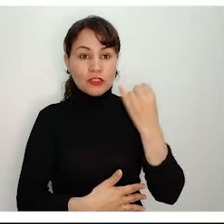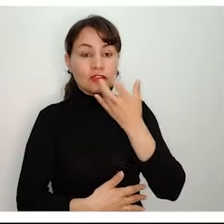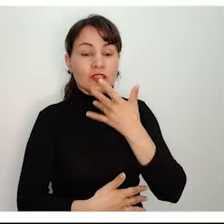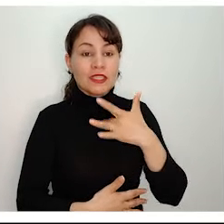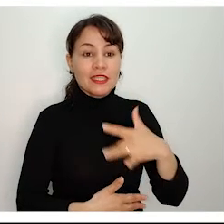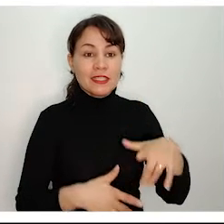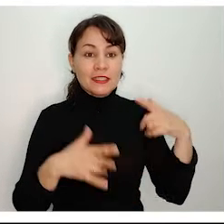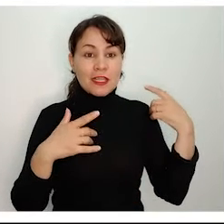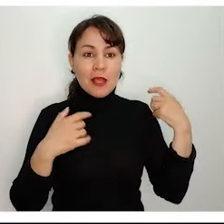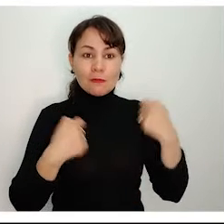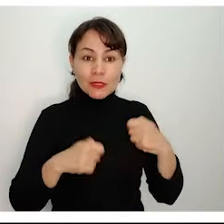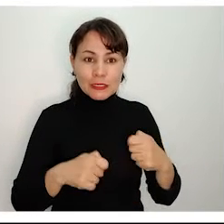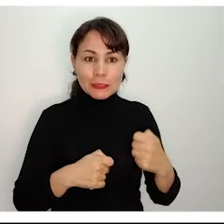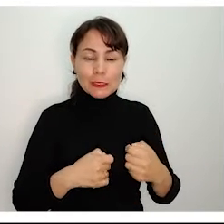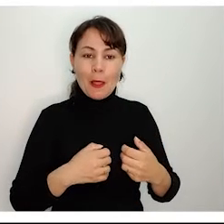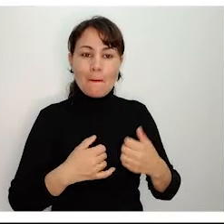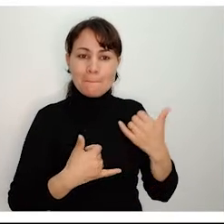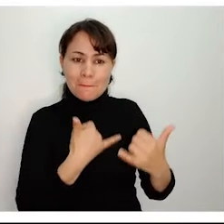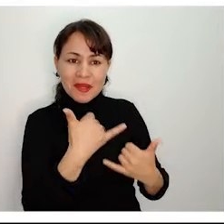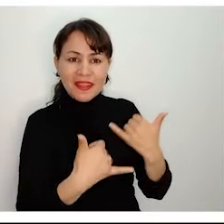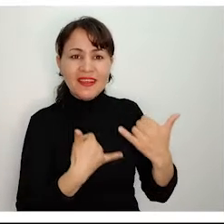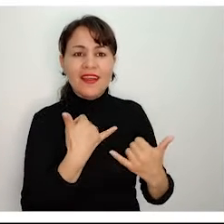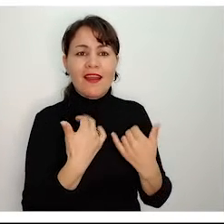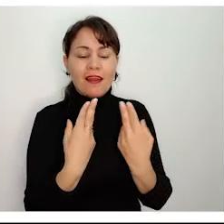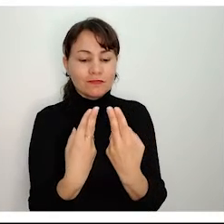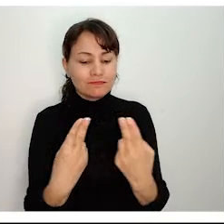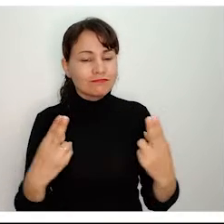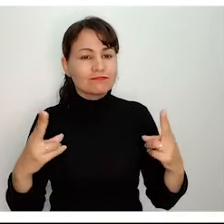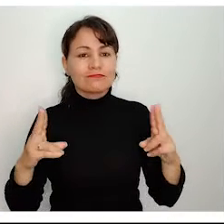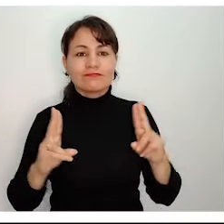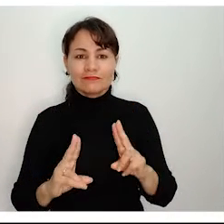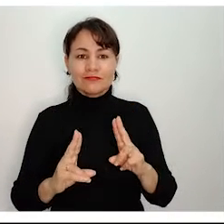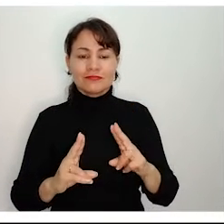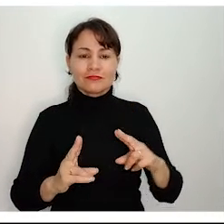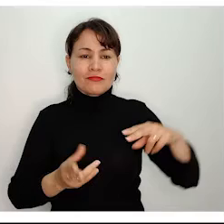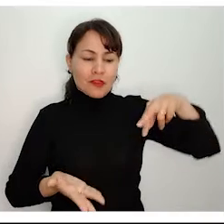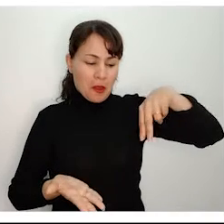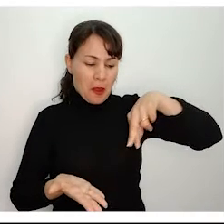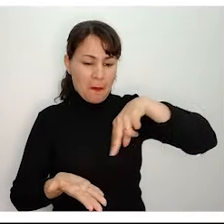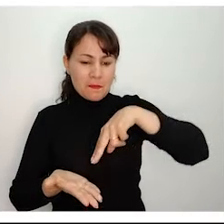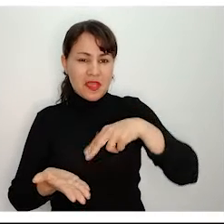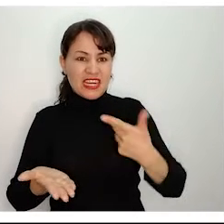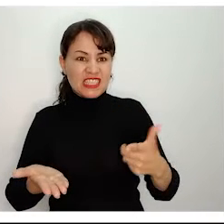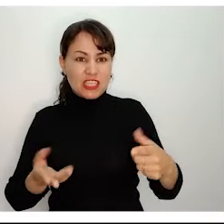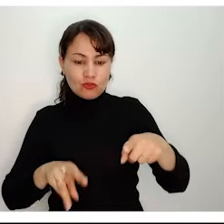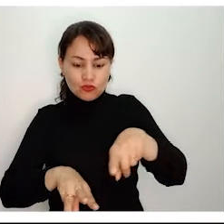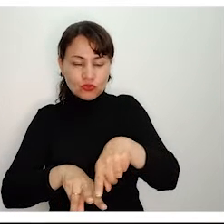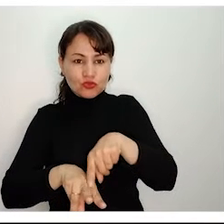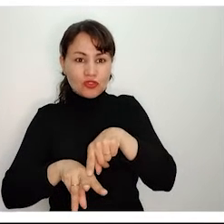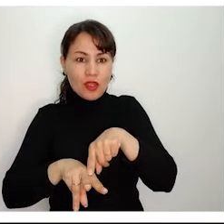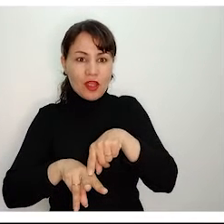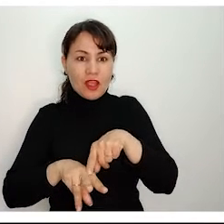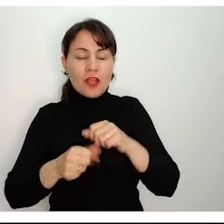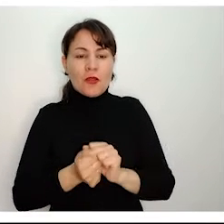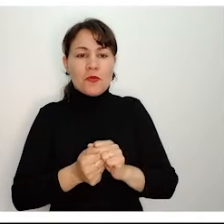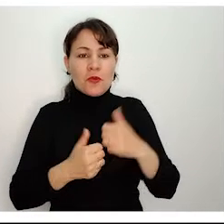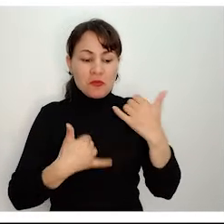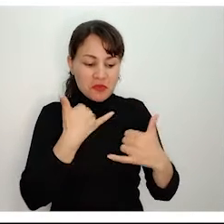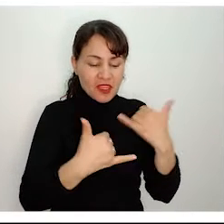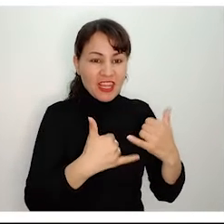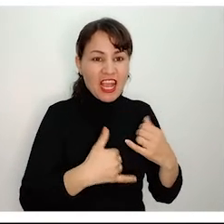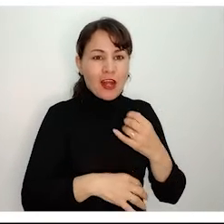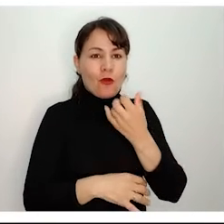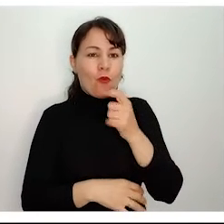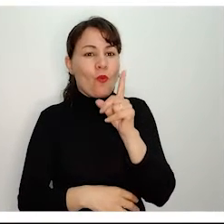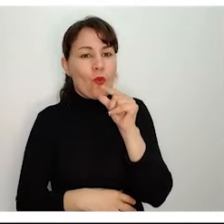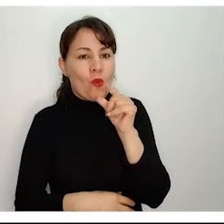importante que a criança possa brincar com a natureza, inclusive andar descalça, brincar